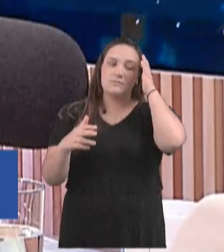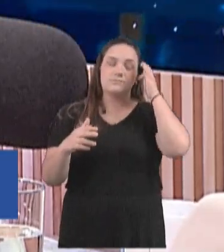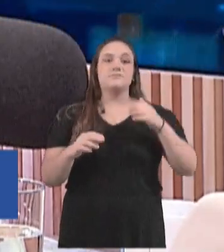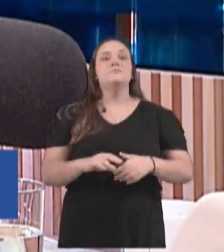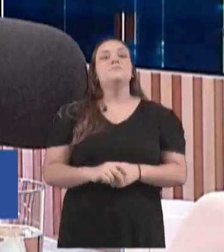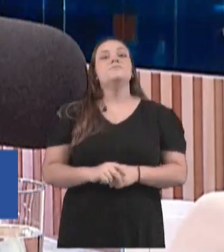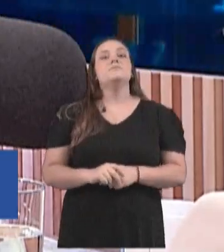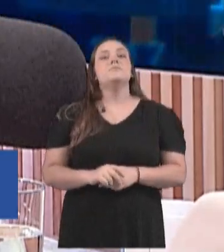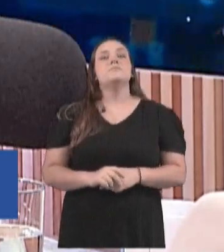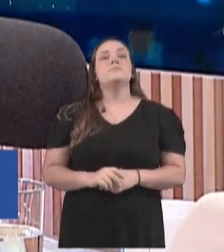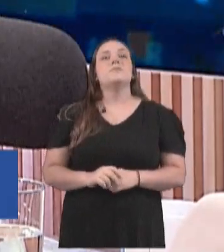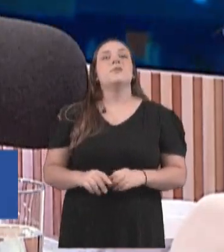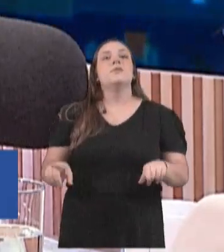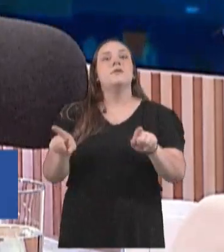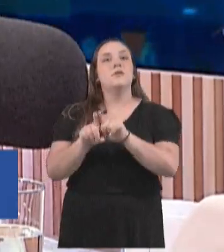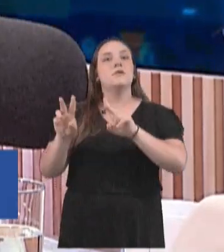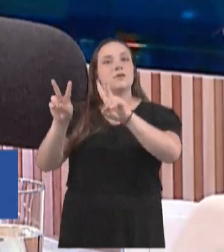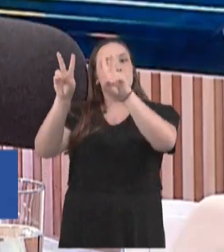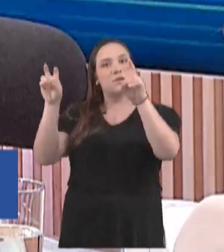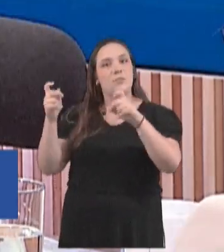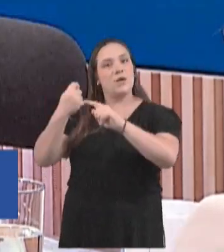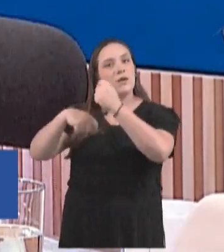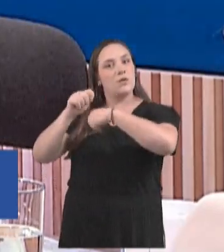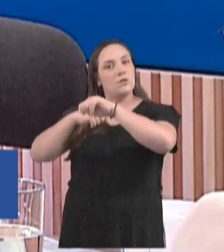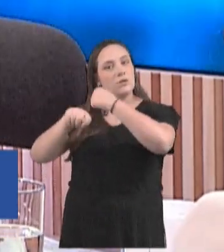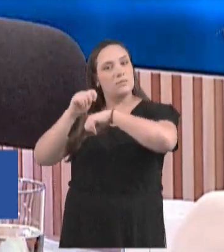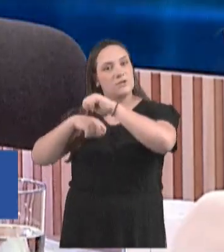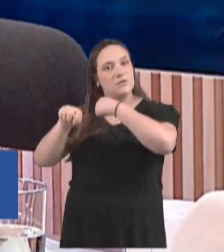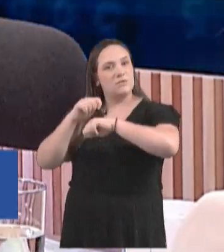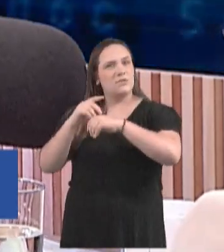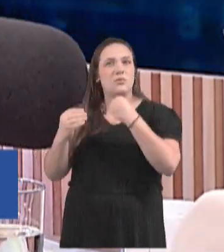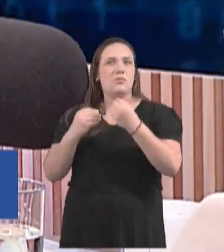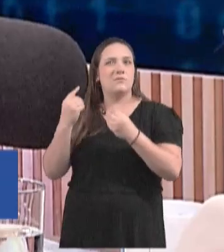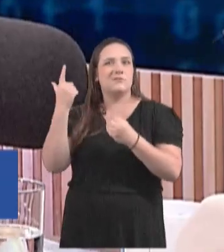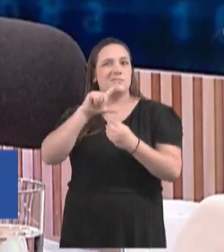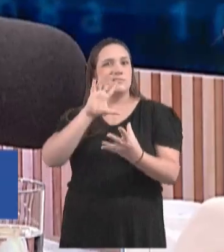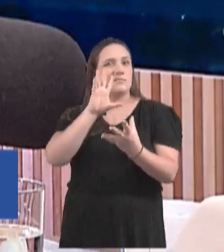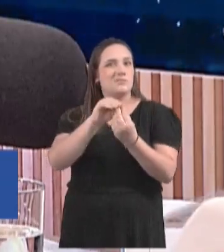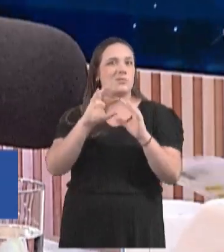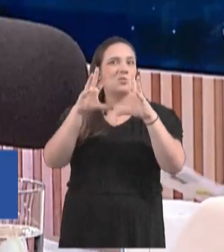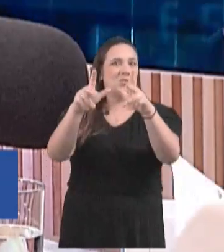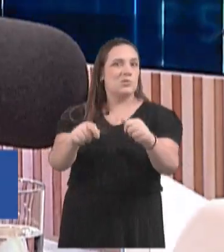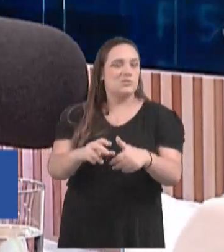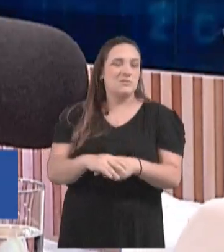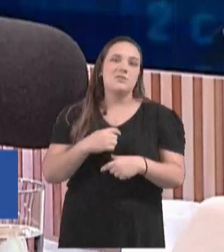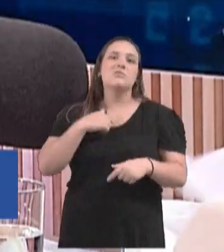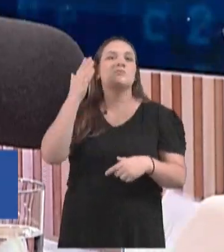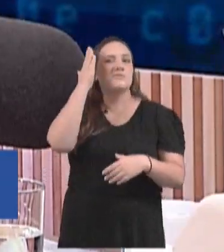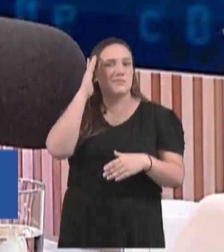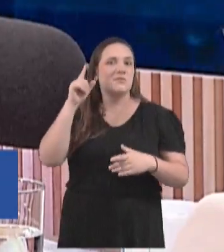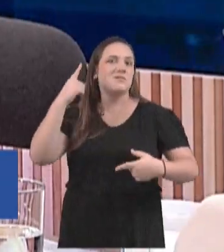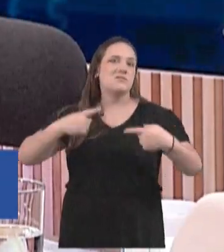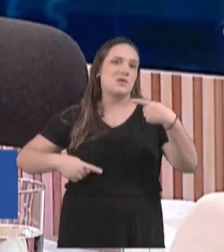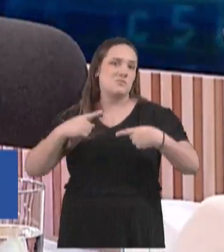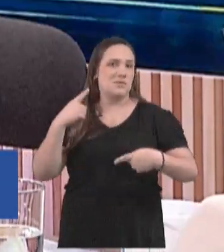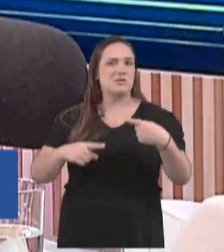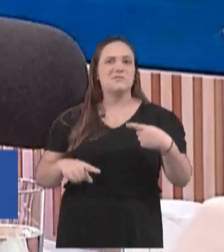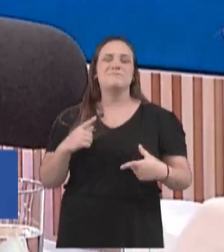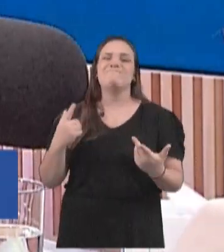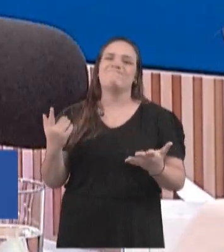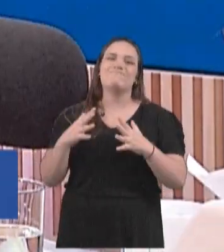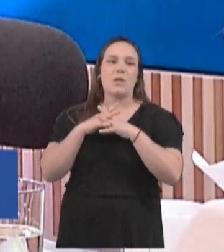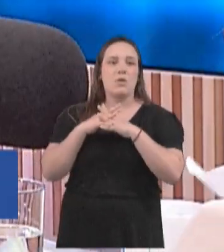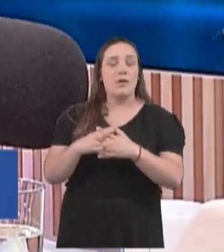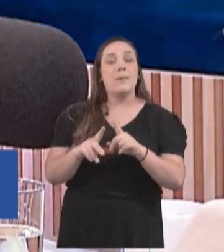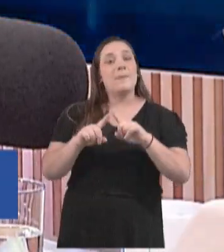pessoas, né? E também a questão econômica. Como reunir tudo isso? Né? Eu sei que é um debate muito amplo,